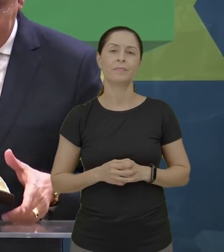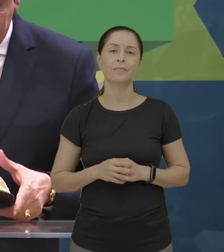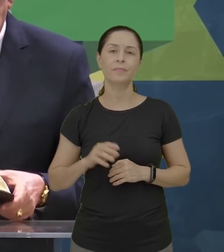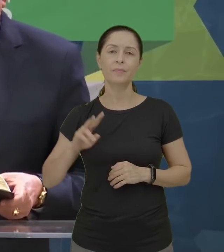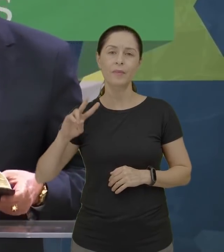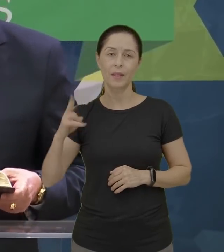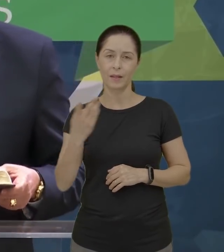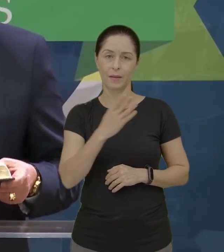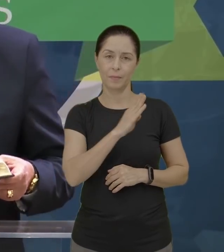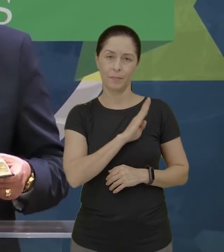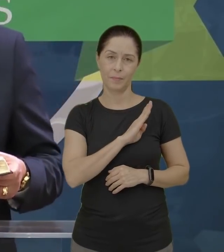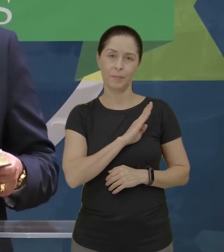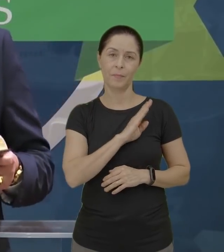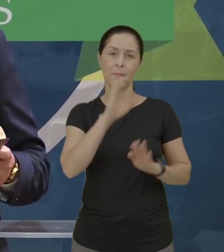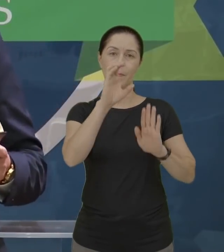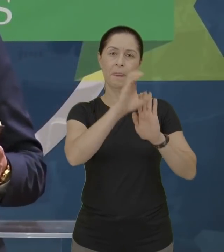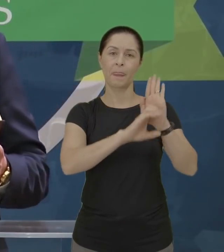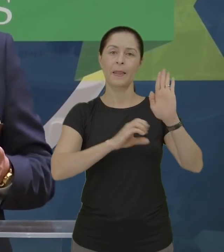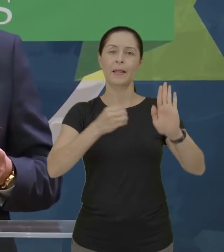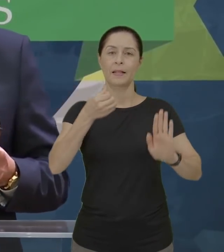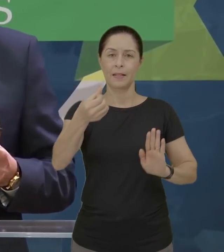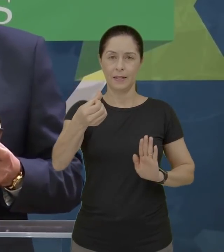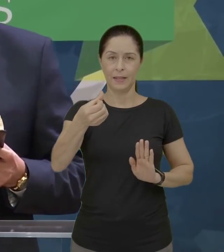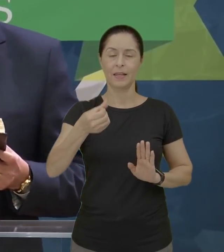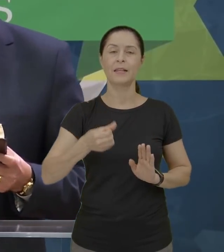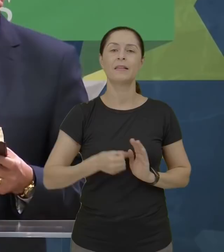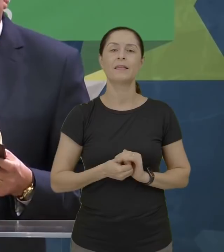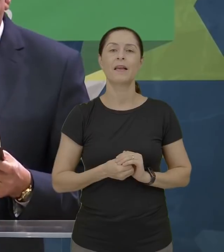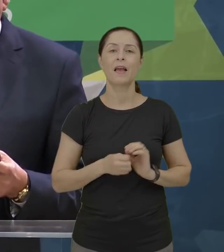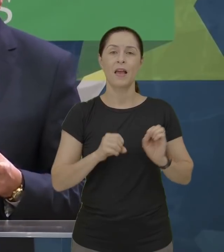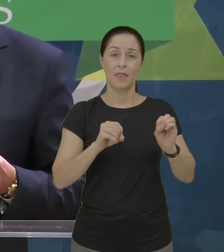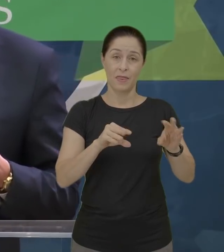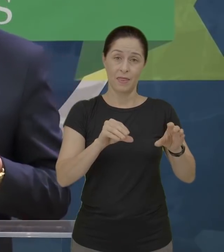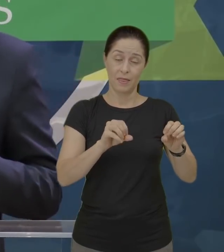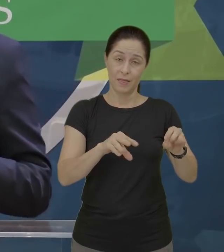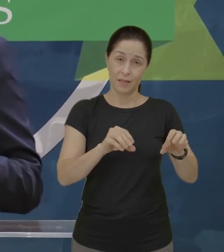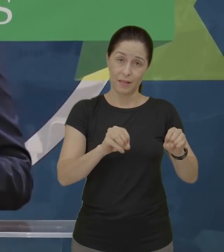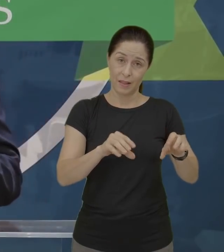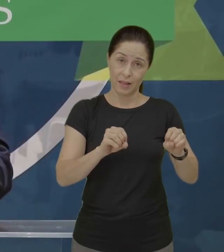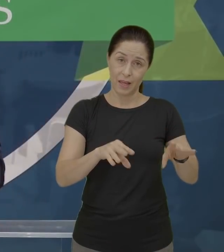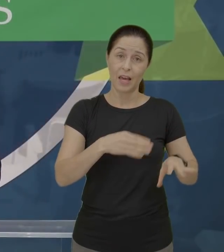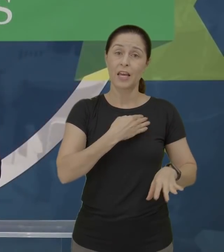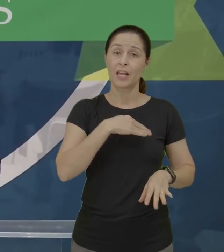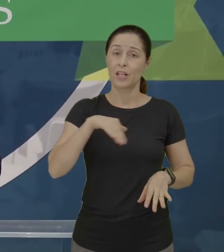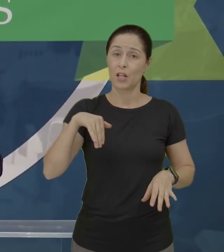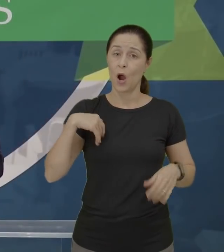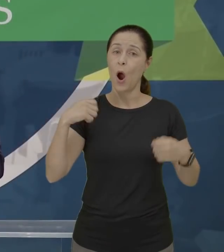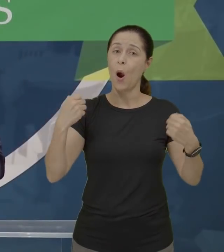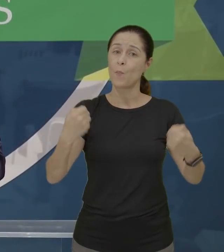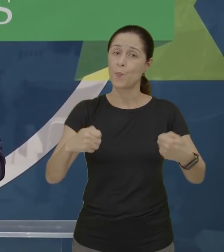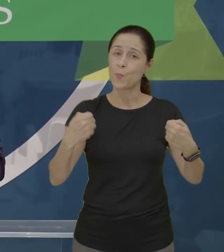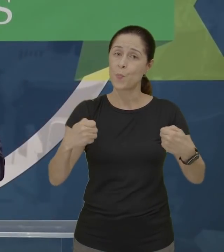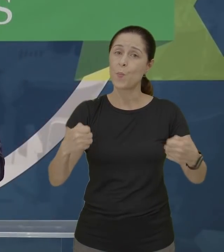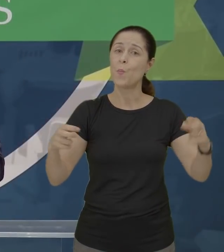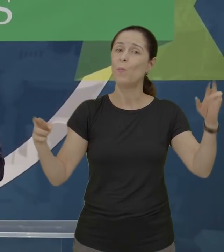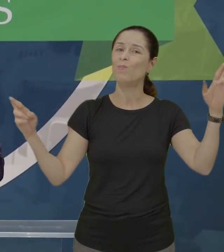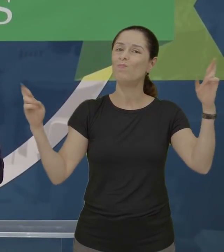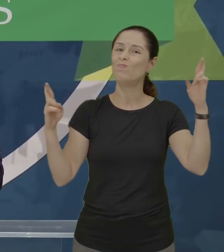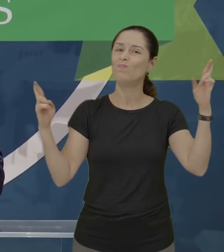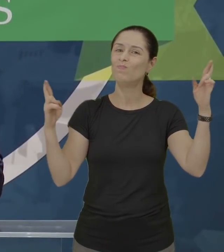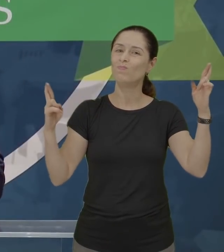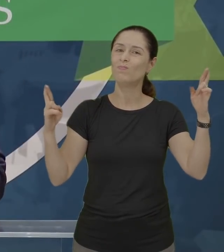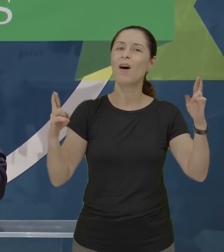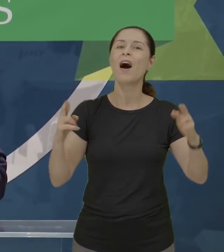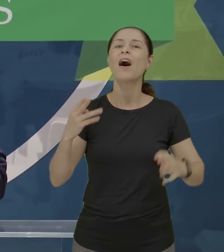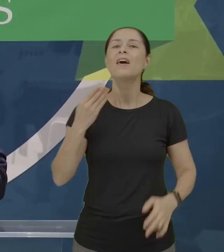Hebreus 6? Ele está nos ensinando a termos esperança